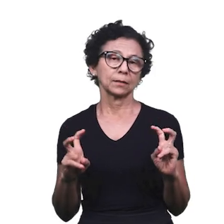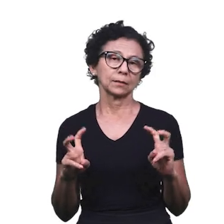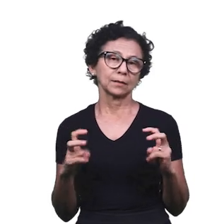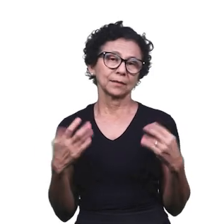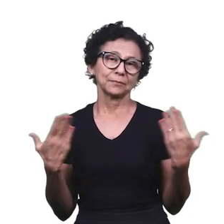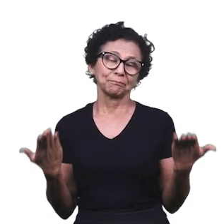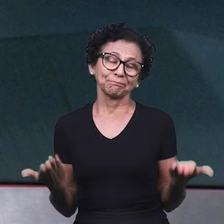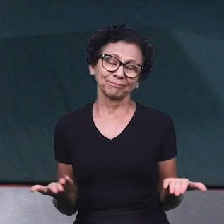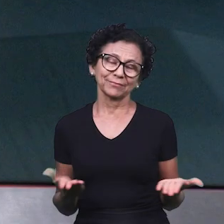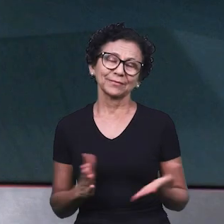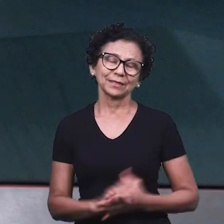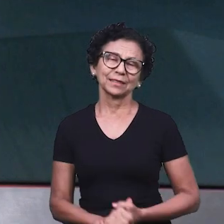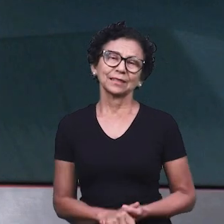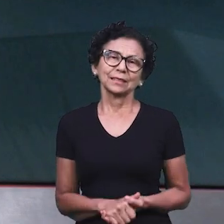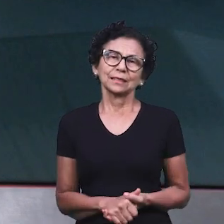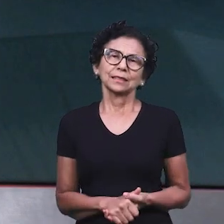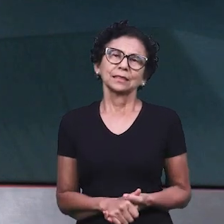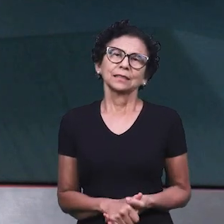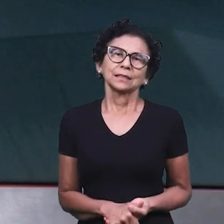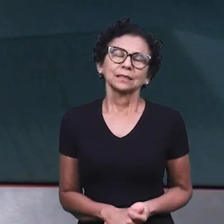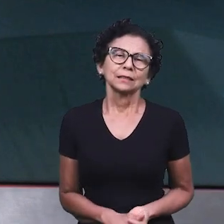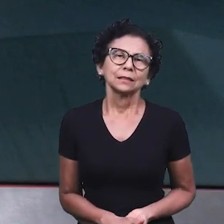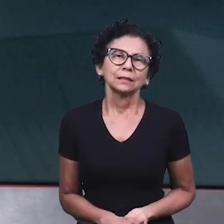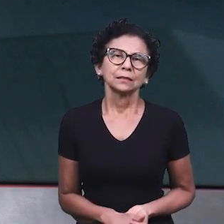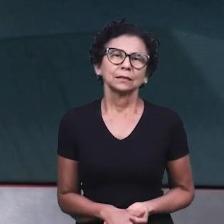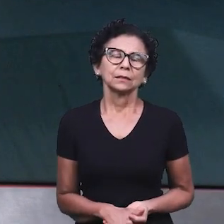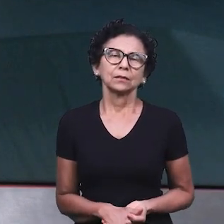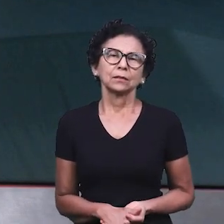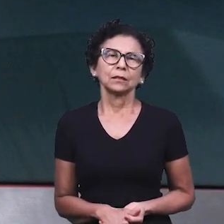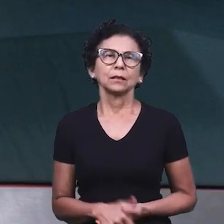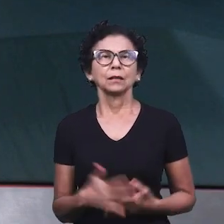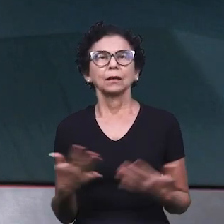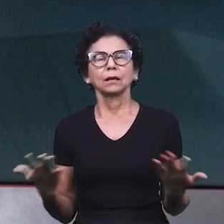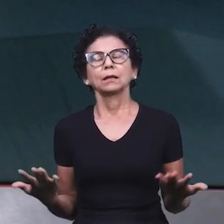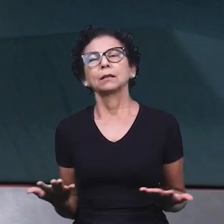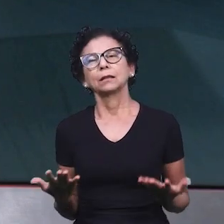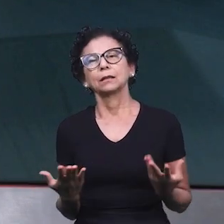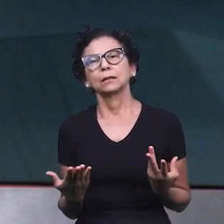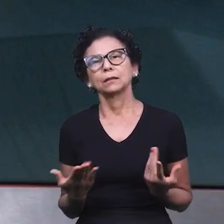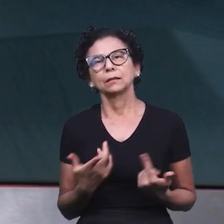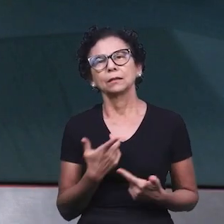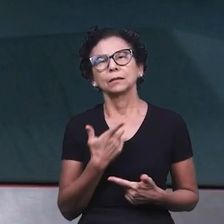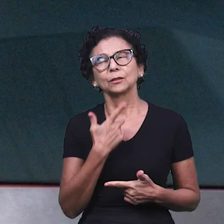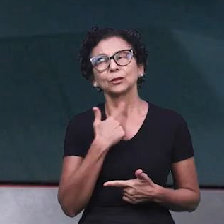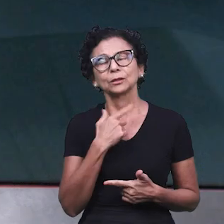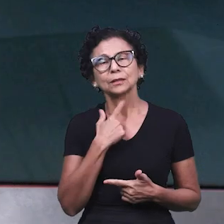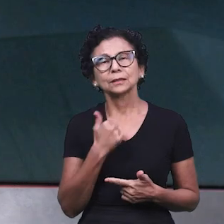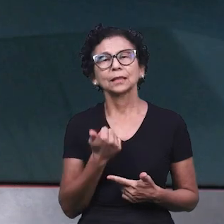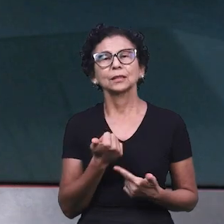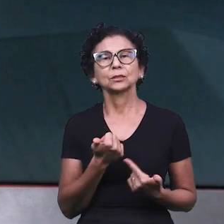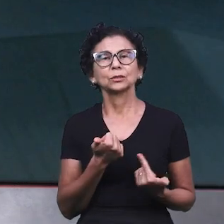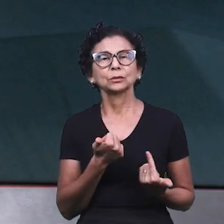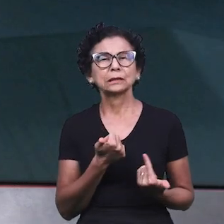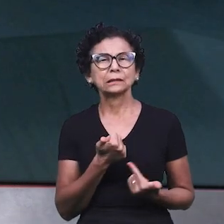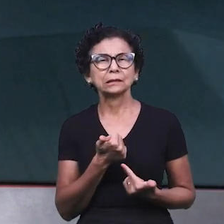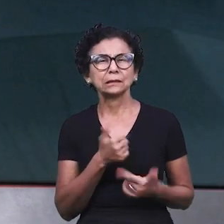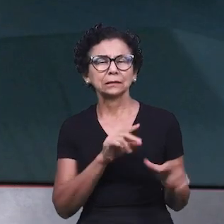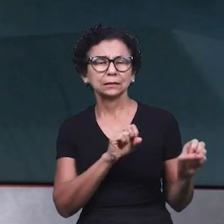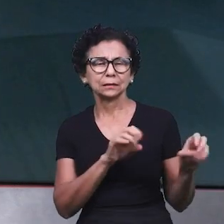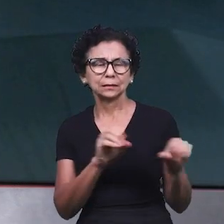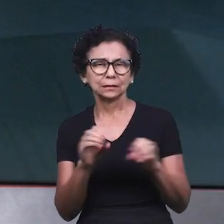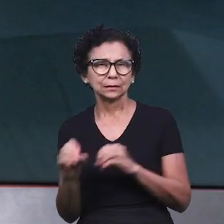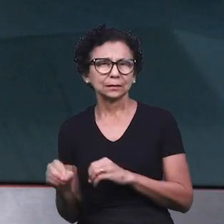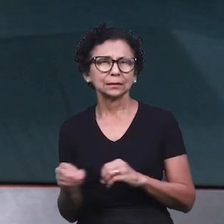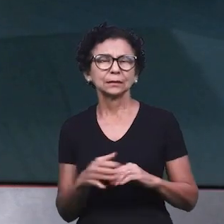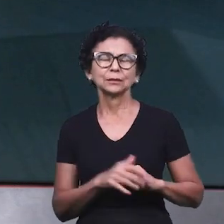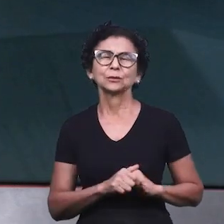assunto e eu espero que você receba esse ensino